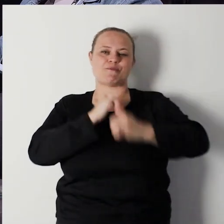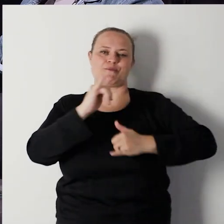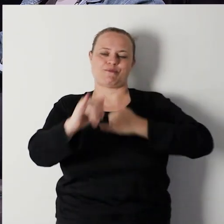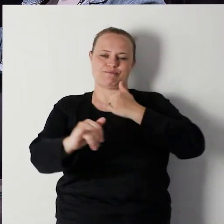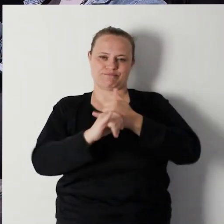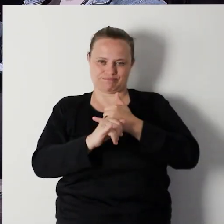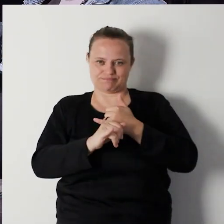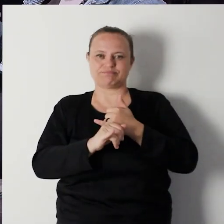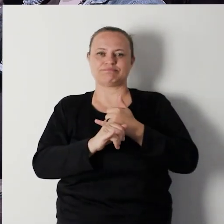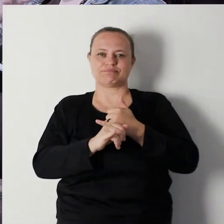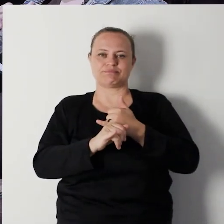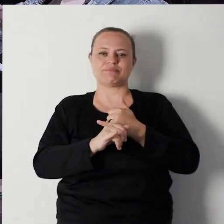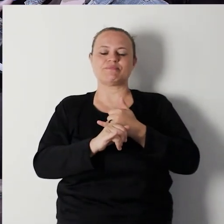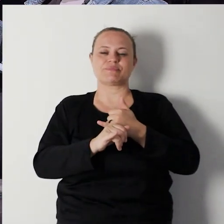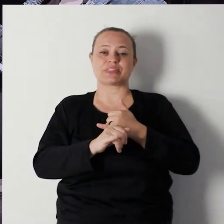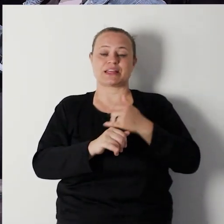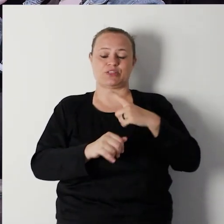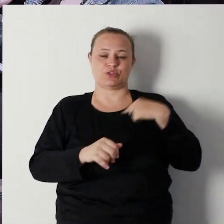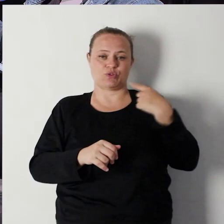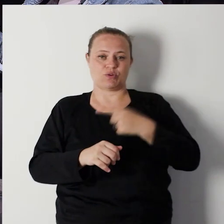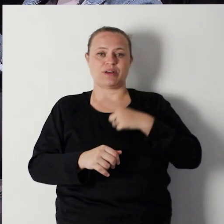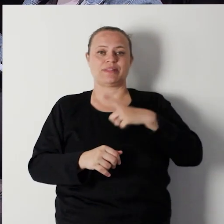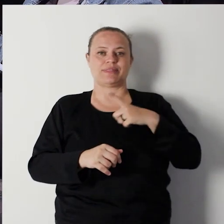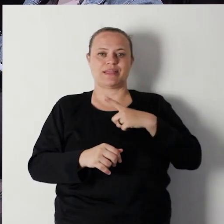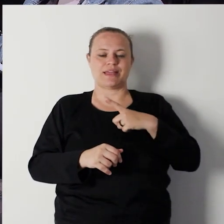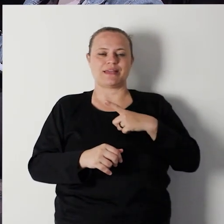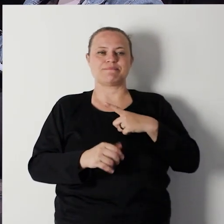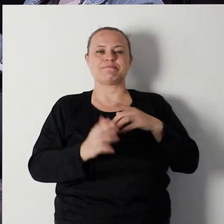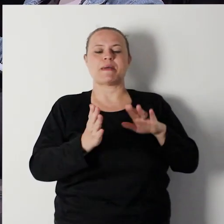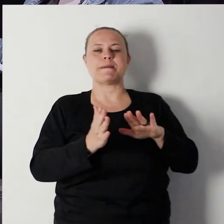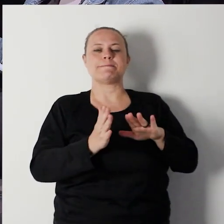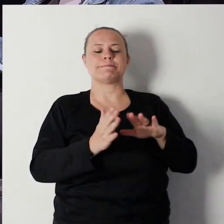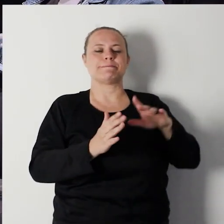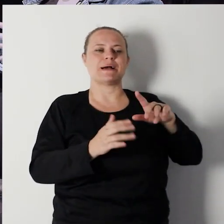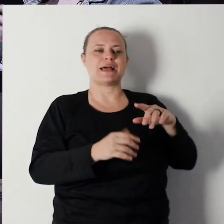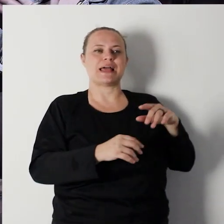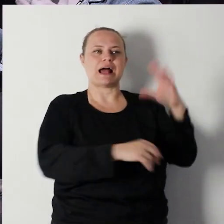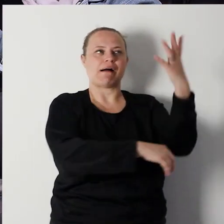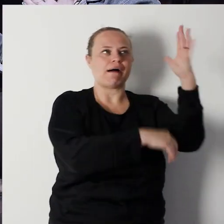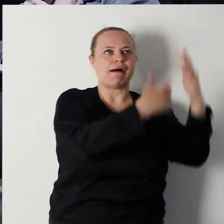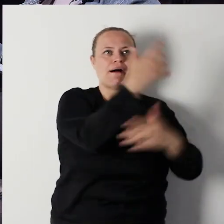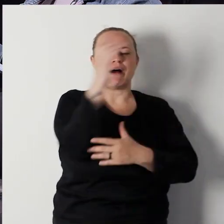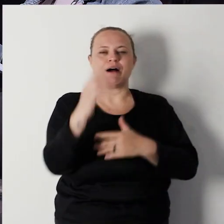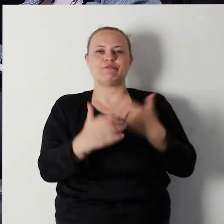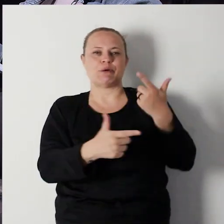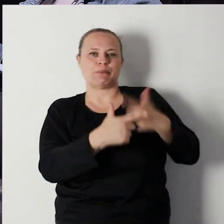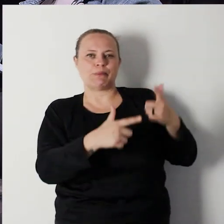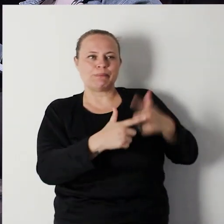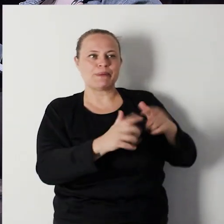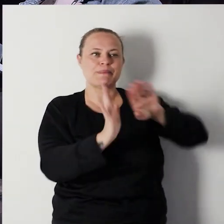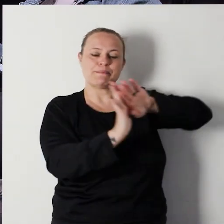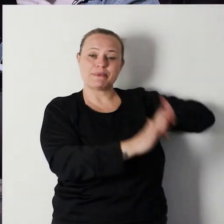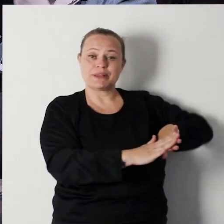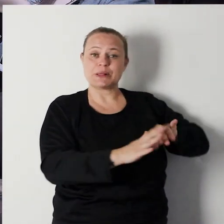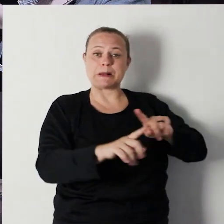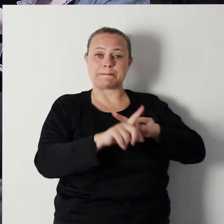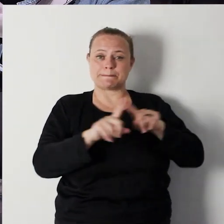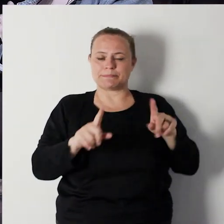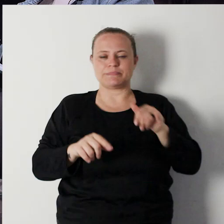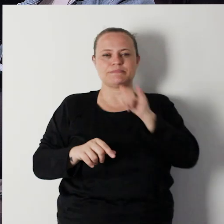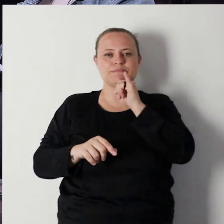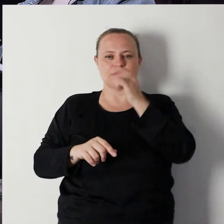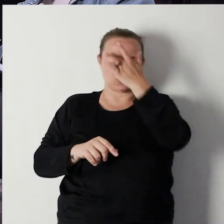esses projetos de uma maneira digitalizada, por plataformas digitais, além da gente ter reduzido o impacto ambiental e